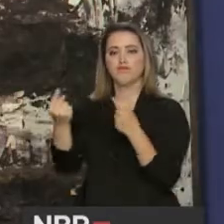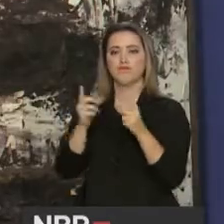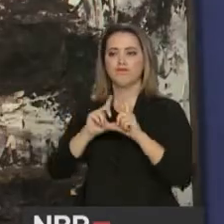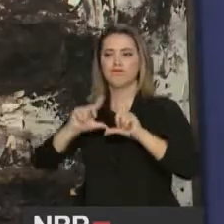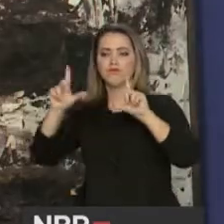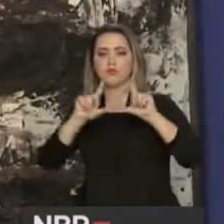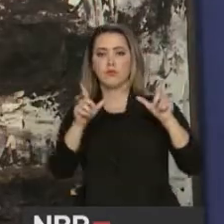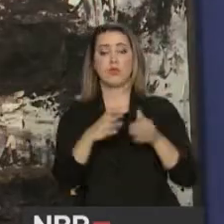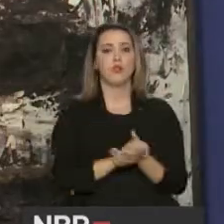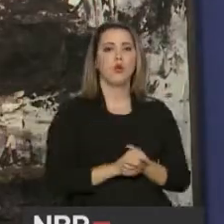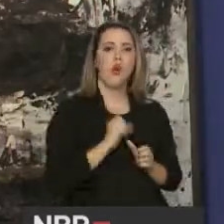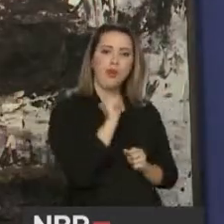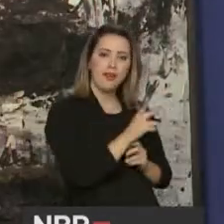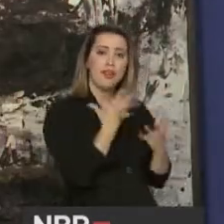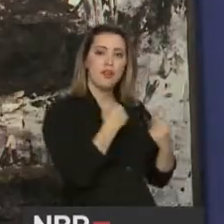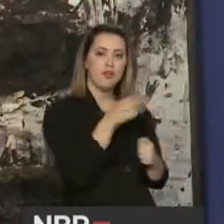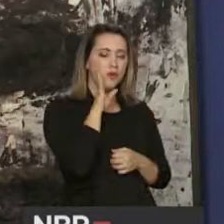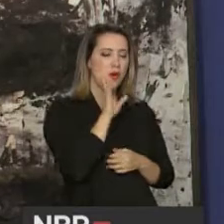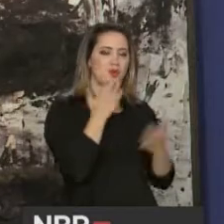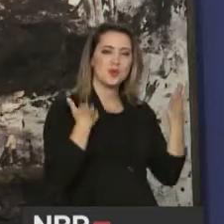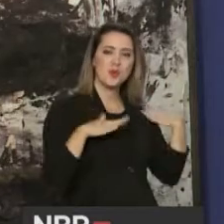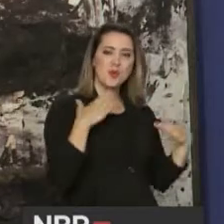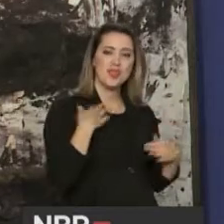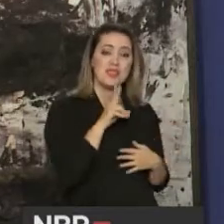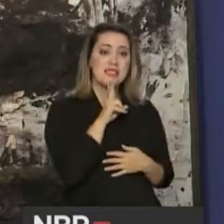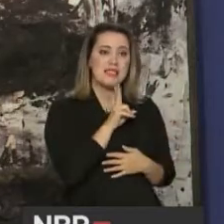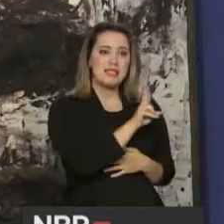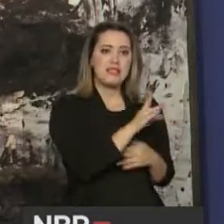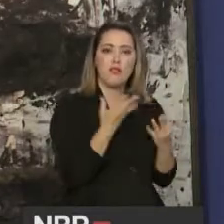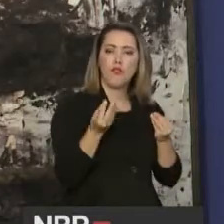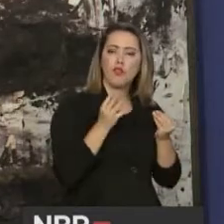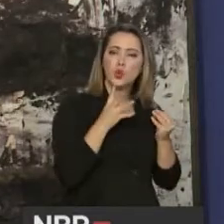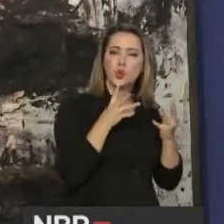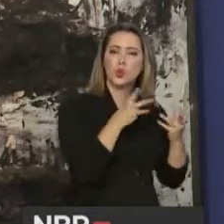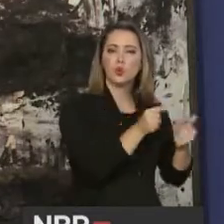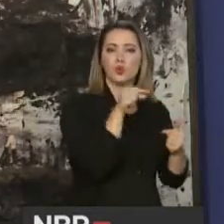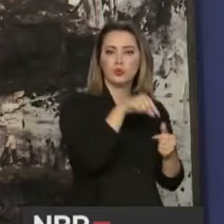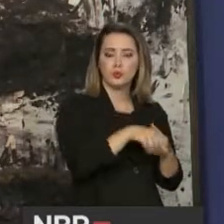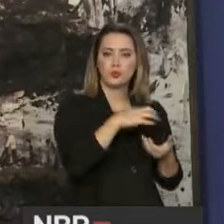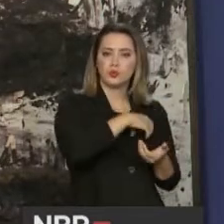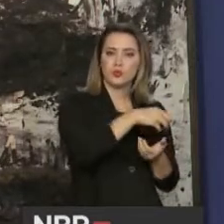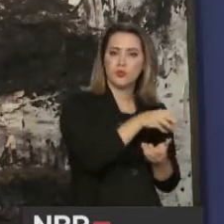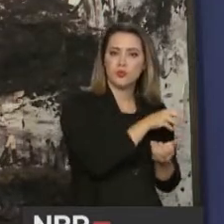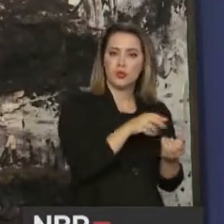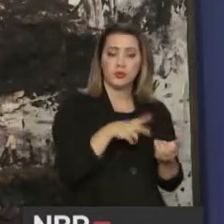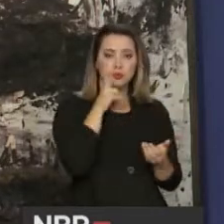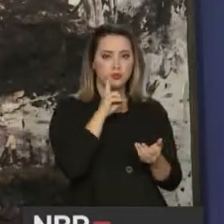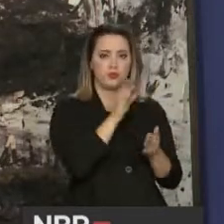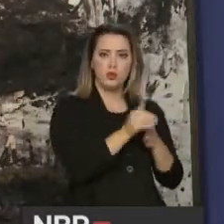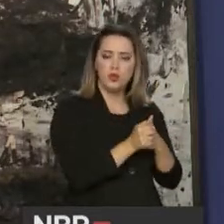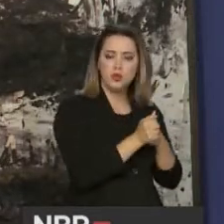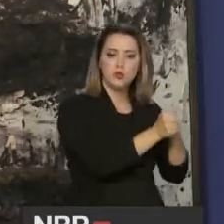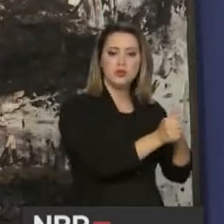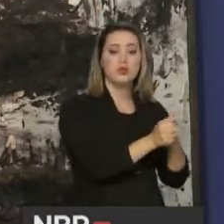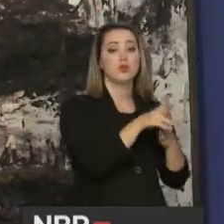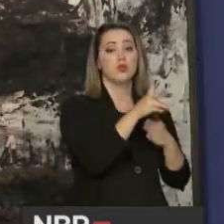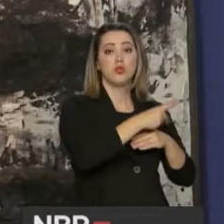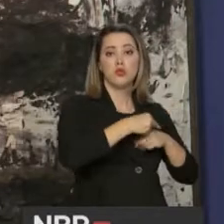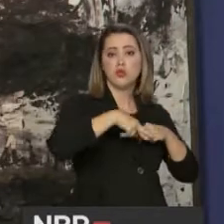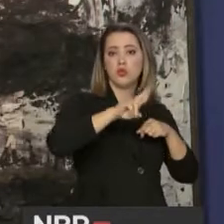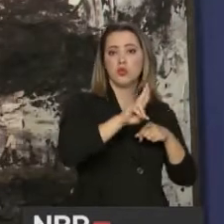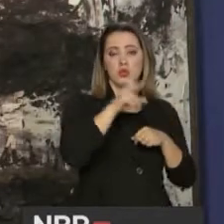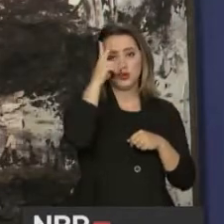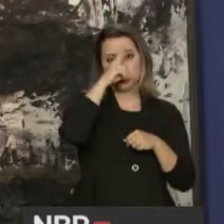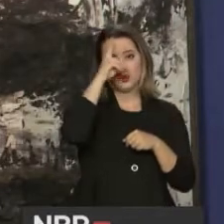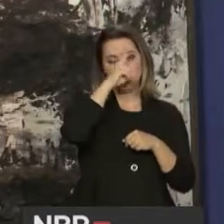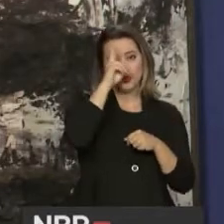Ok, vamos aproveitar então para fazer um passeio pelo acervo aqui do Itamaraty. E quem conduz essa visita é a doutora em História da